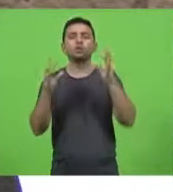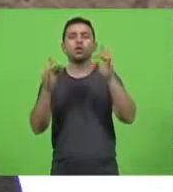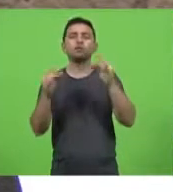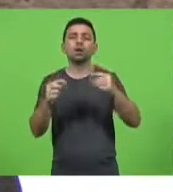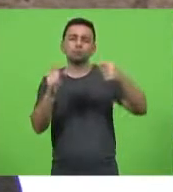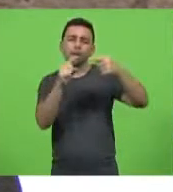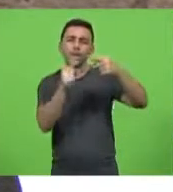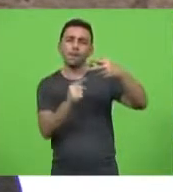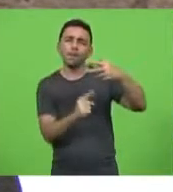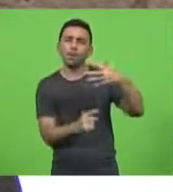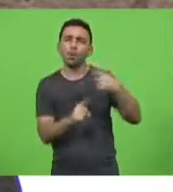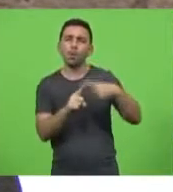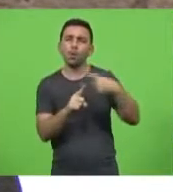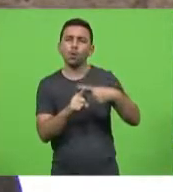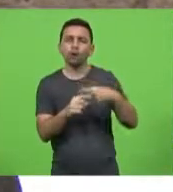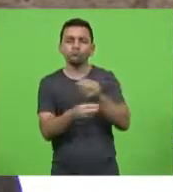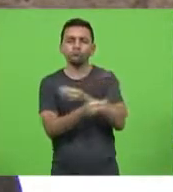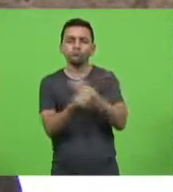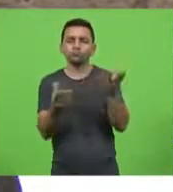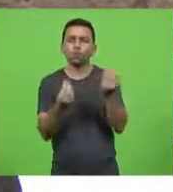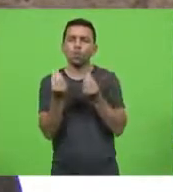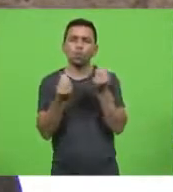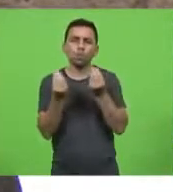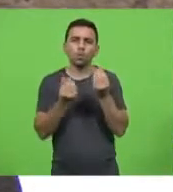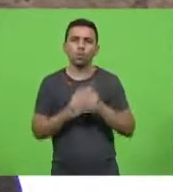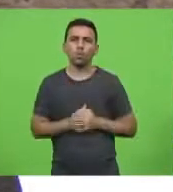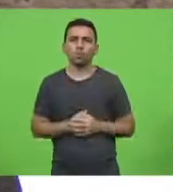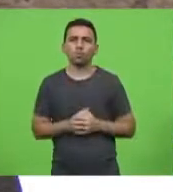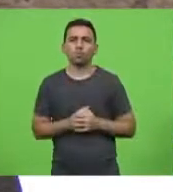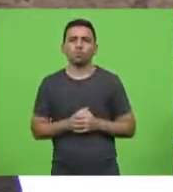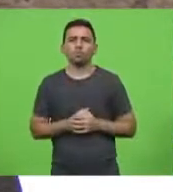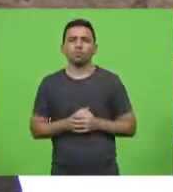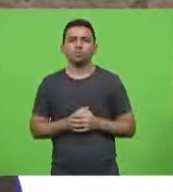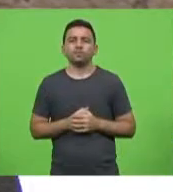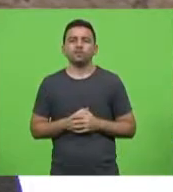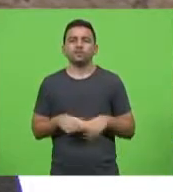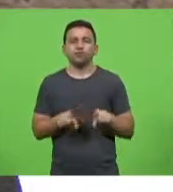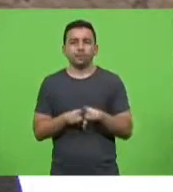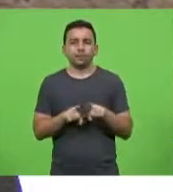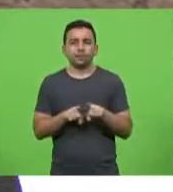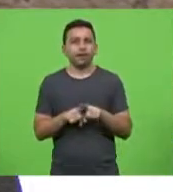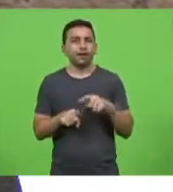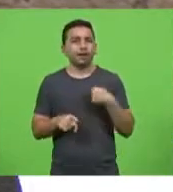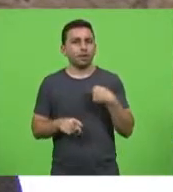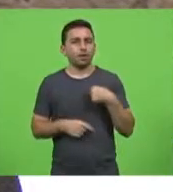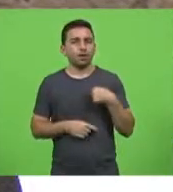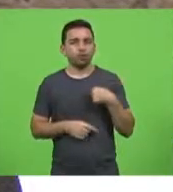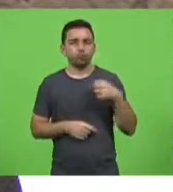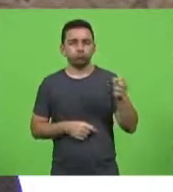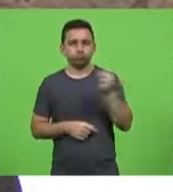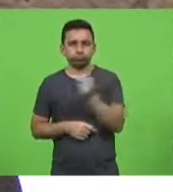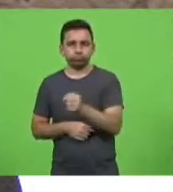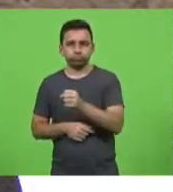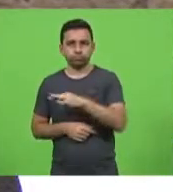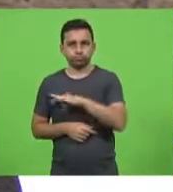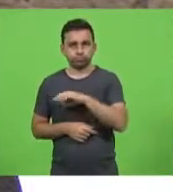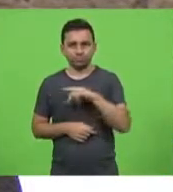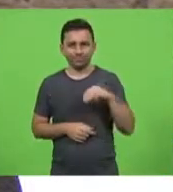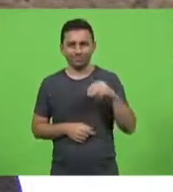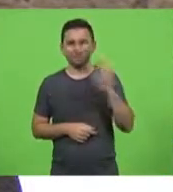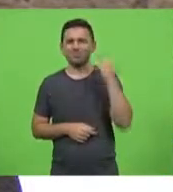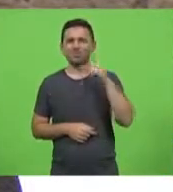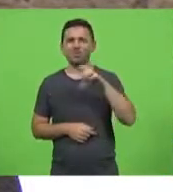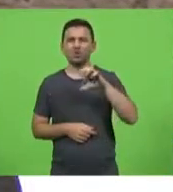para a distribuição desse efetivo. E digo mais... Nós tivemos, quando eu incluí na Polícia Militar, em 83, tínhamos 13.500